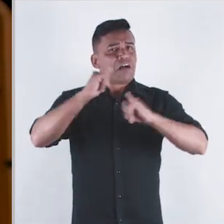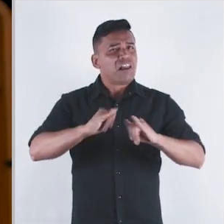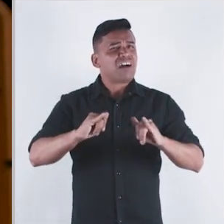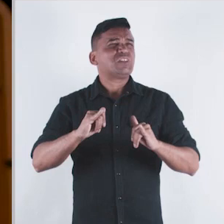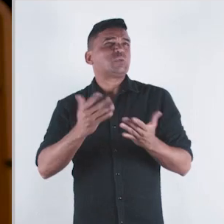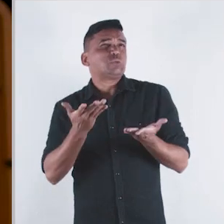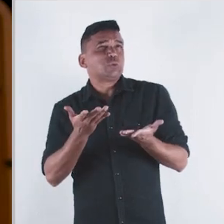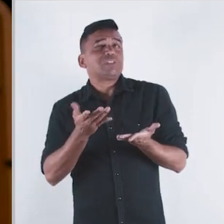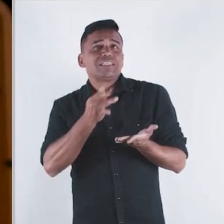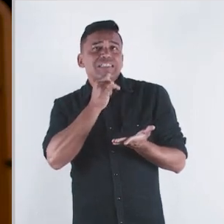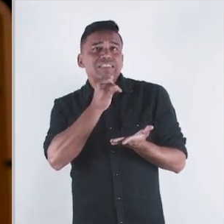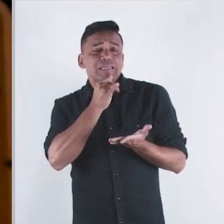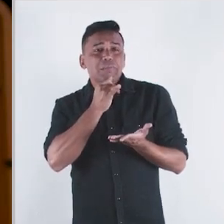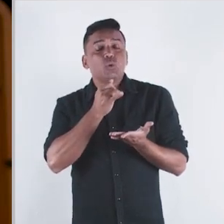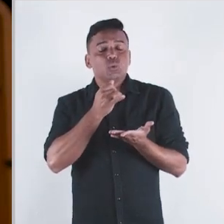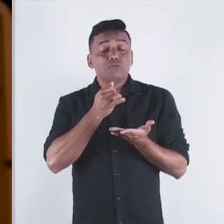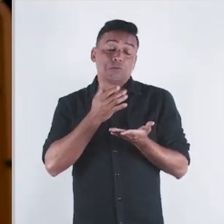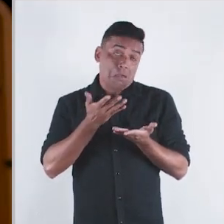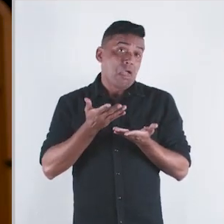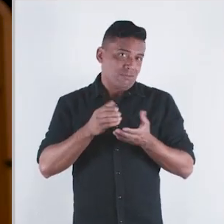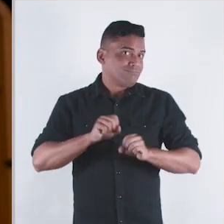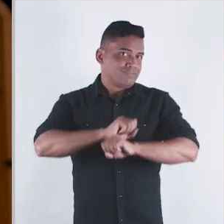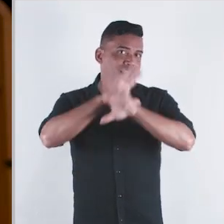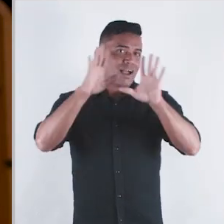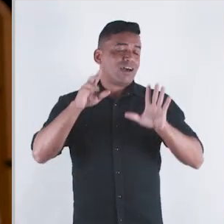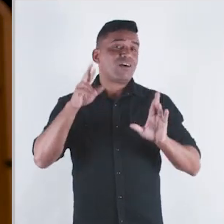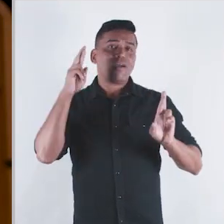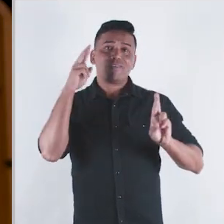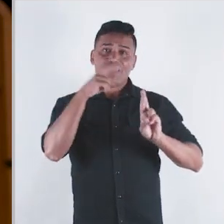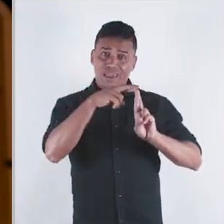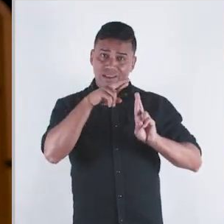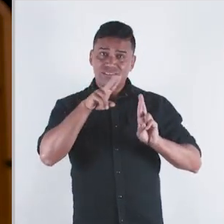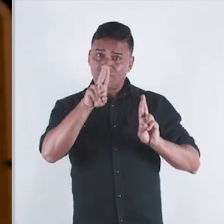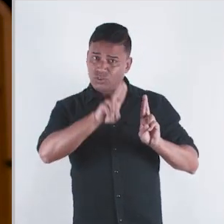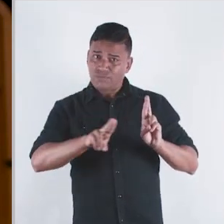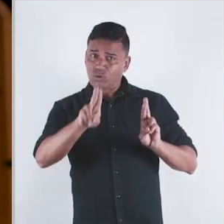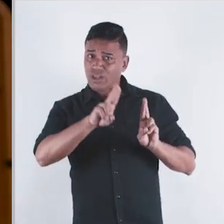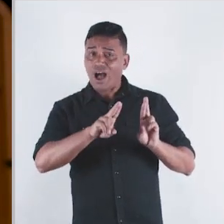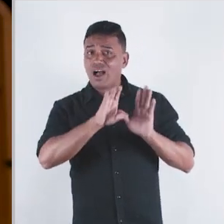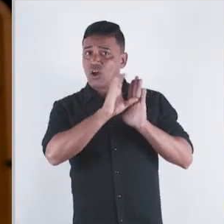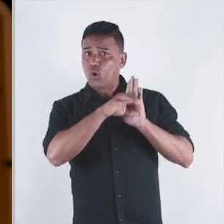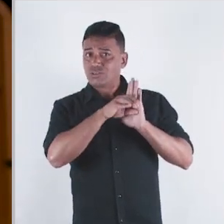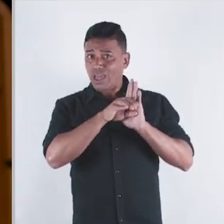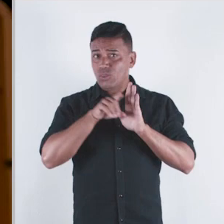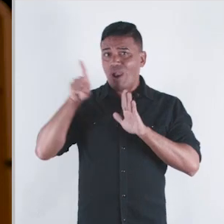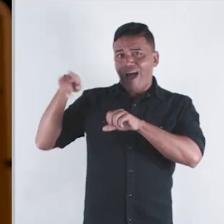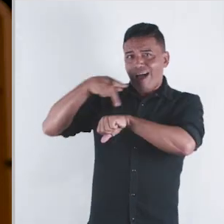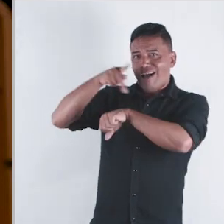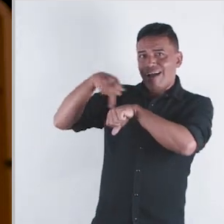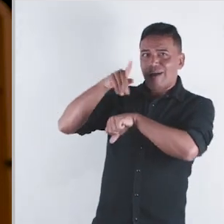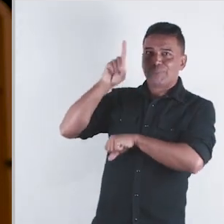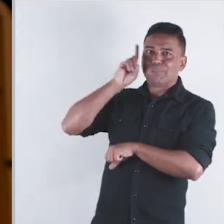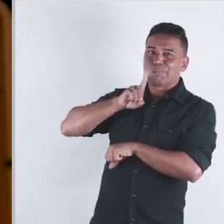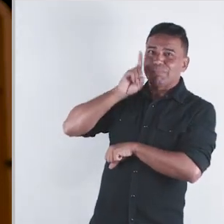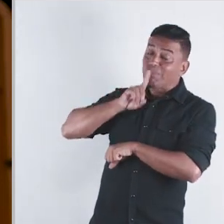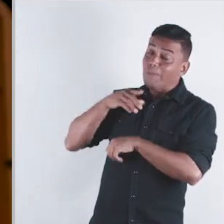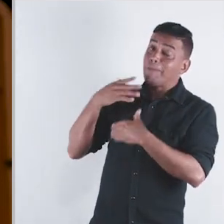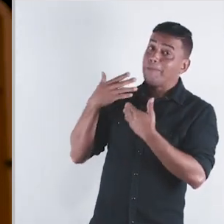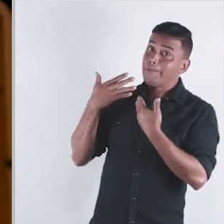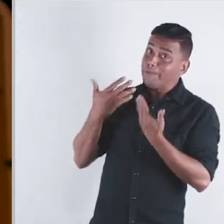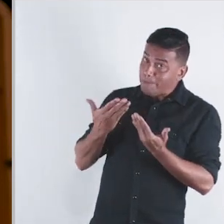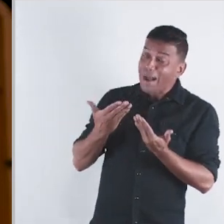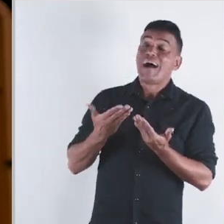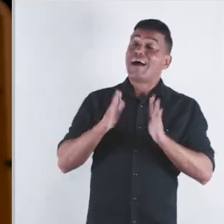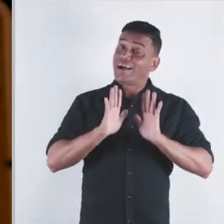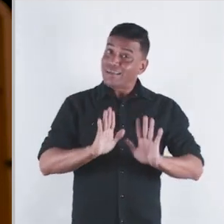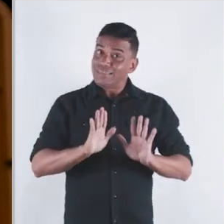é claro, né, você vai ter como referência, né, o conceito norte-americano, mas que era necessário